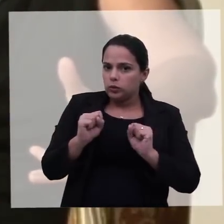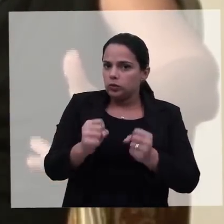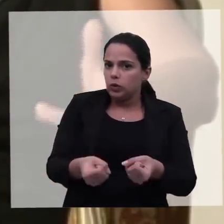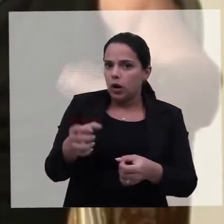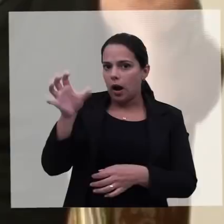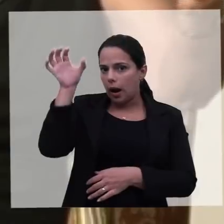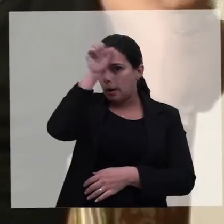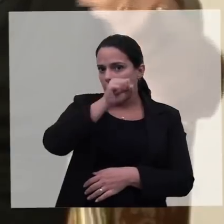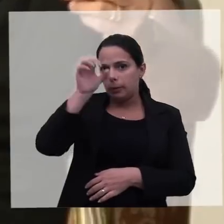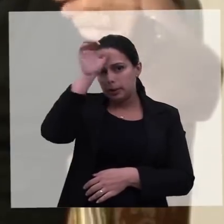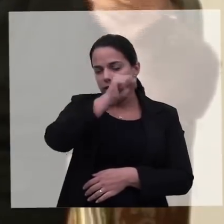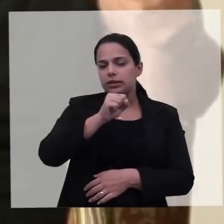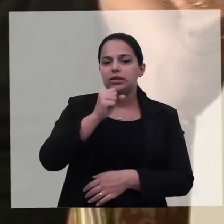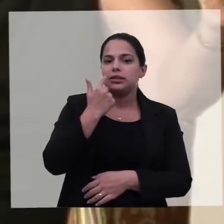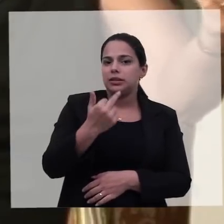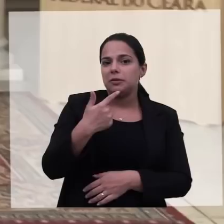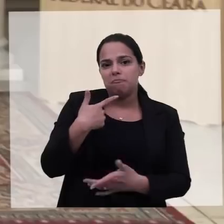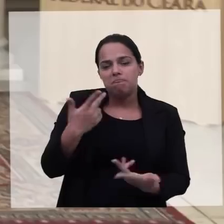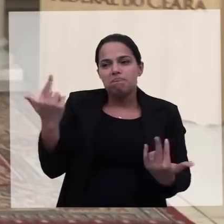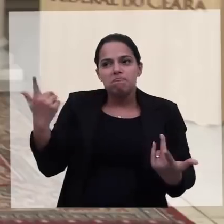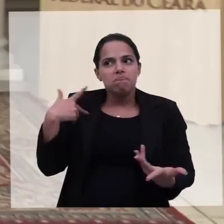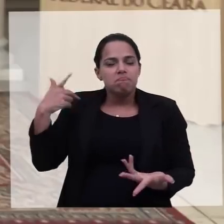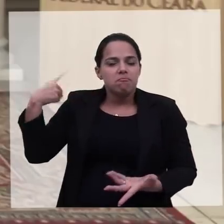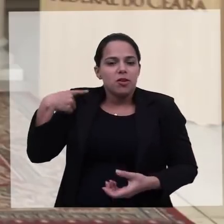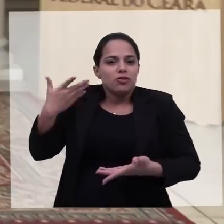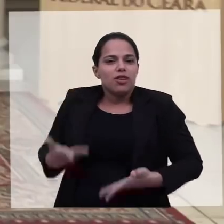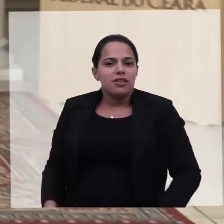estudo. Mas como